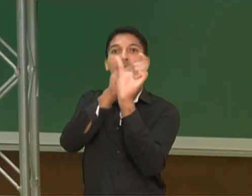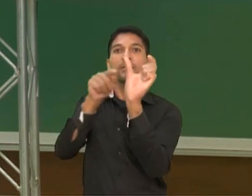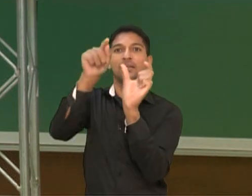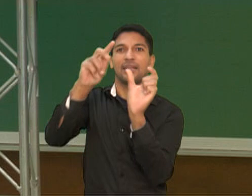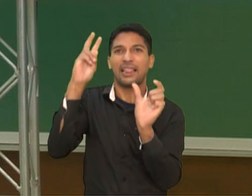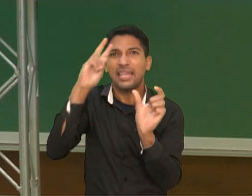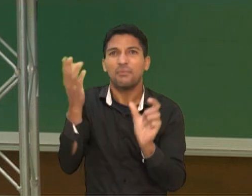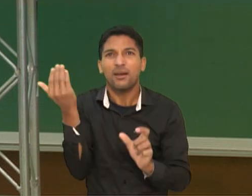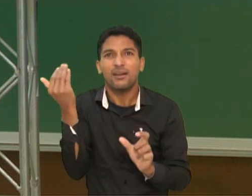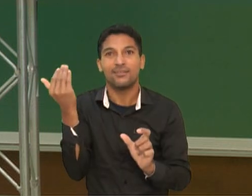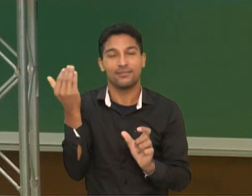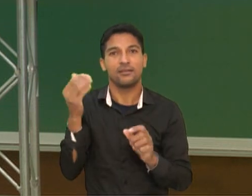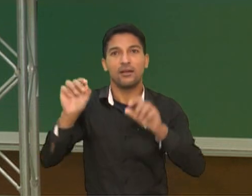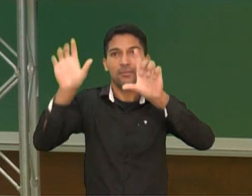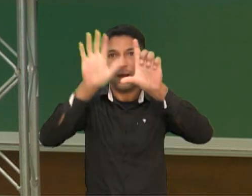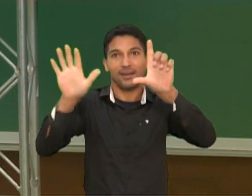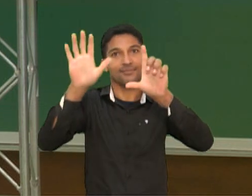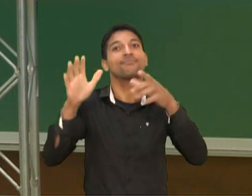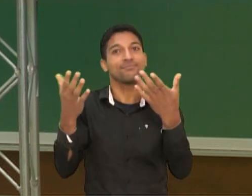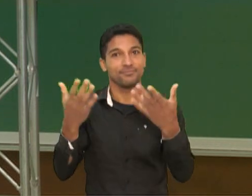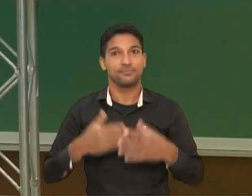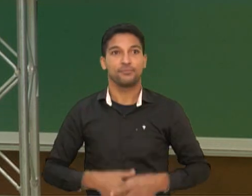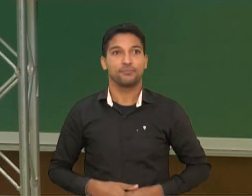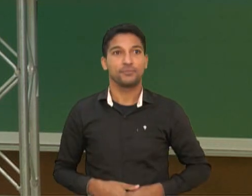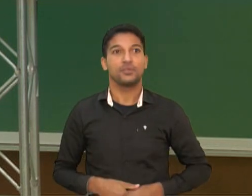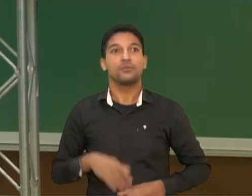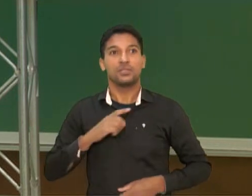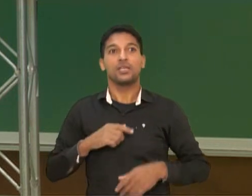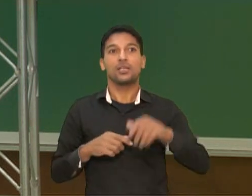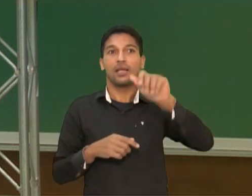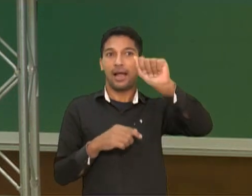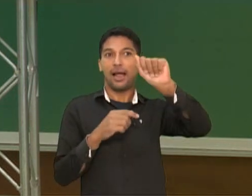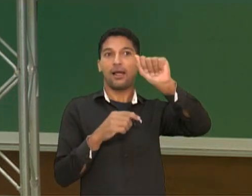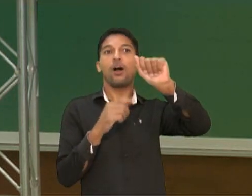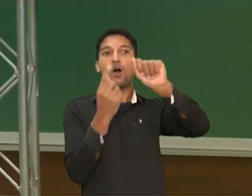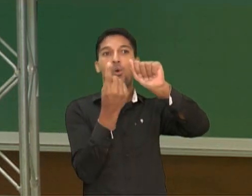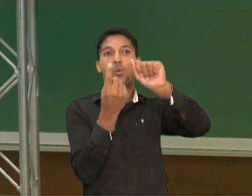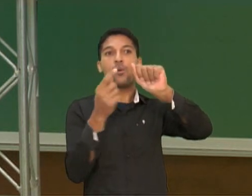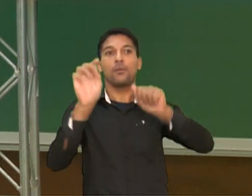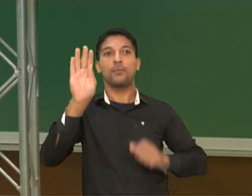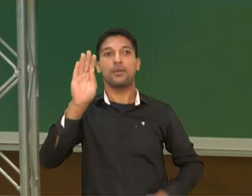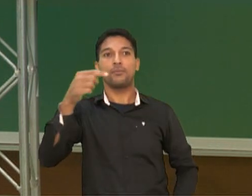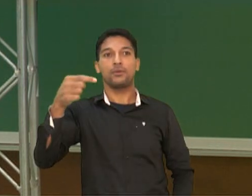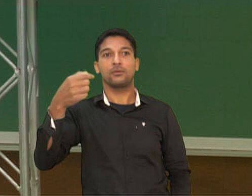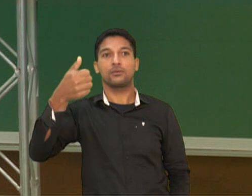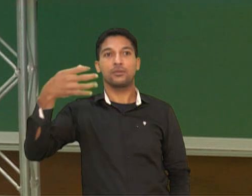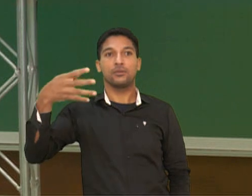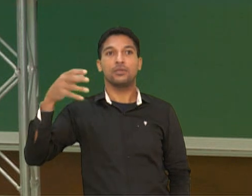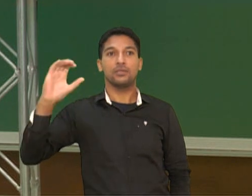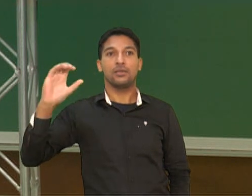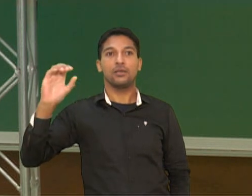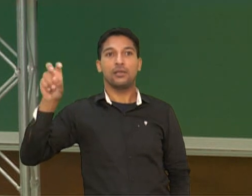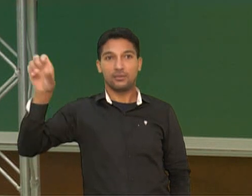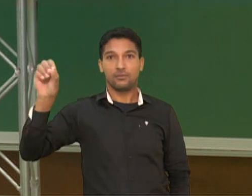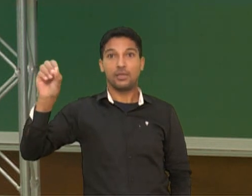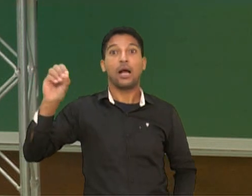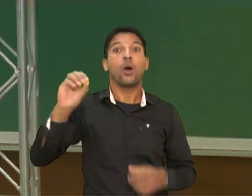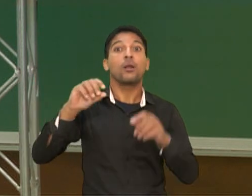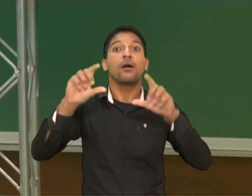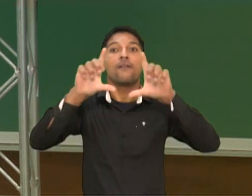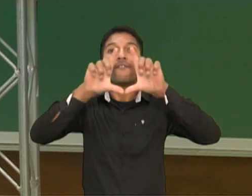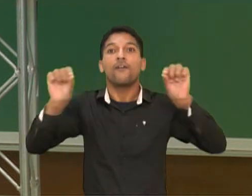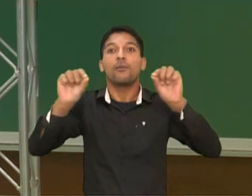vocês. Então, aqui tem os valores de A, que é 1, de B, que é menos 14, e de C, que é 50, e vou substituir